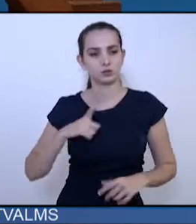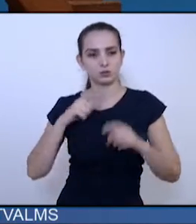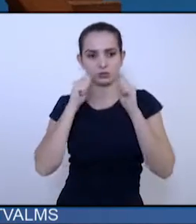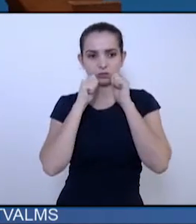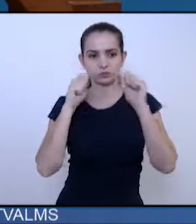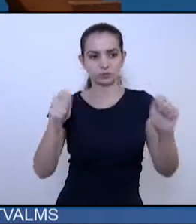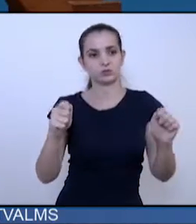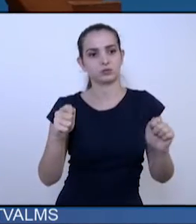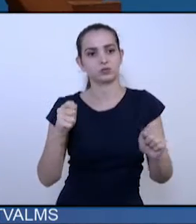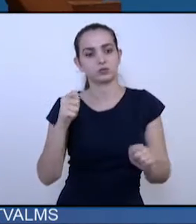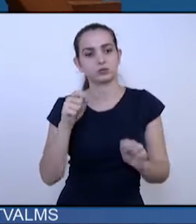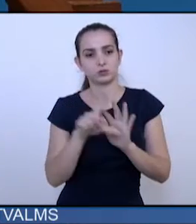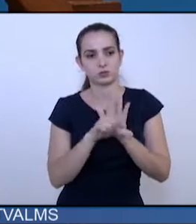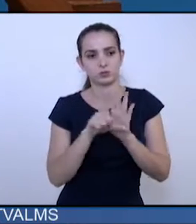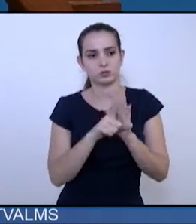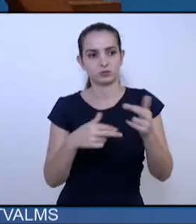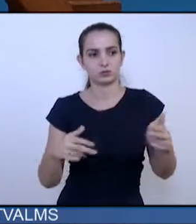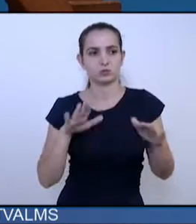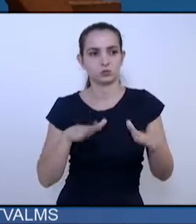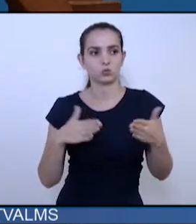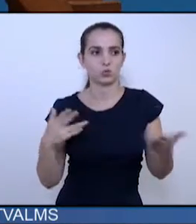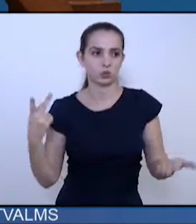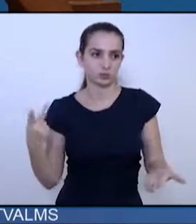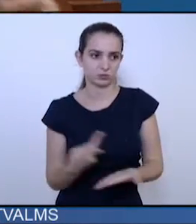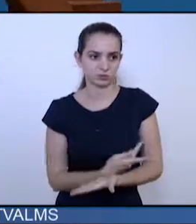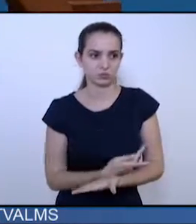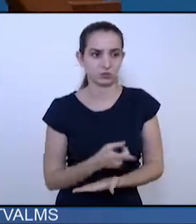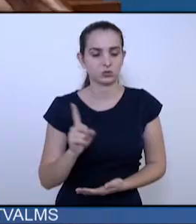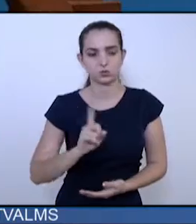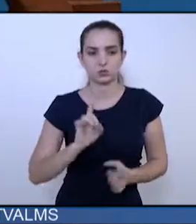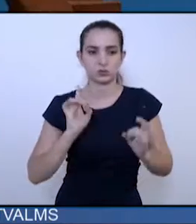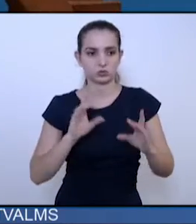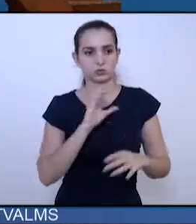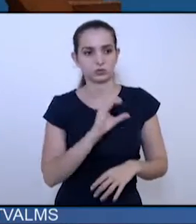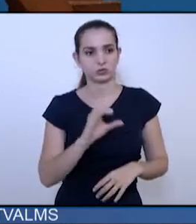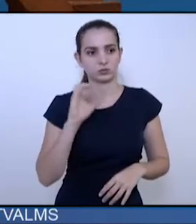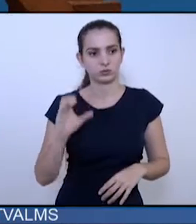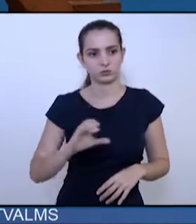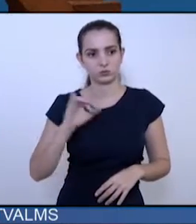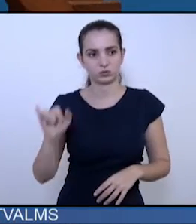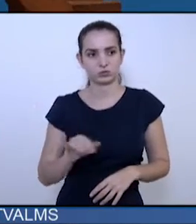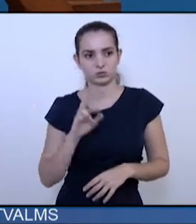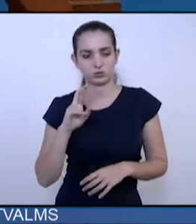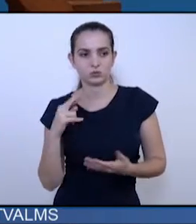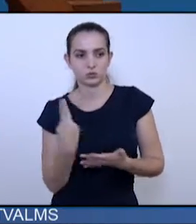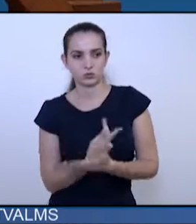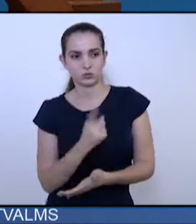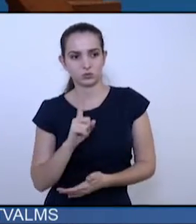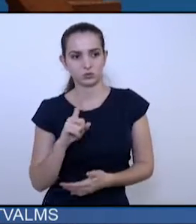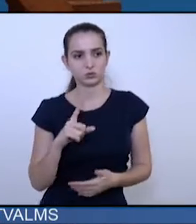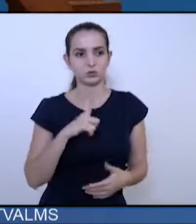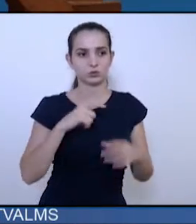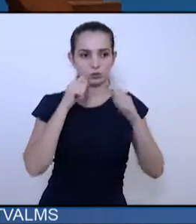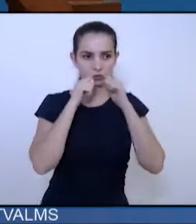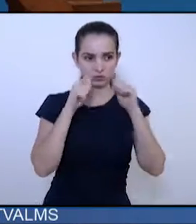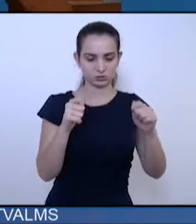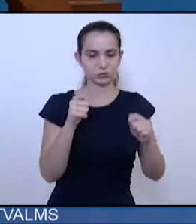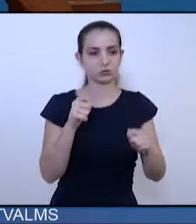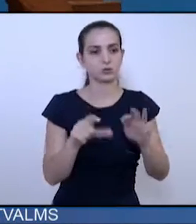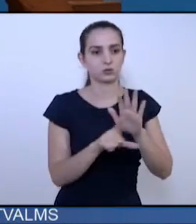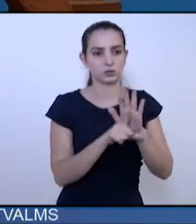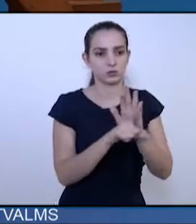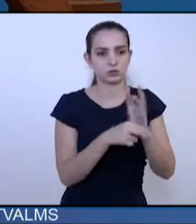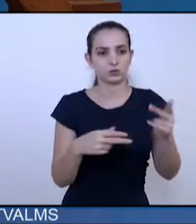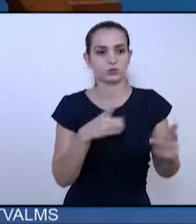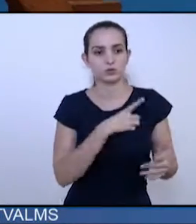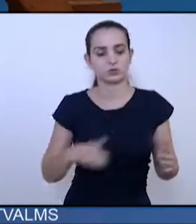jurídica. E, então, na verdade, quando falha, não é apenas a Comissão de Constituição, Justiça e Redação que falhou, não. A assessoria jurídica do deputado